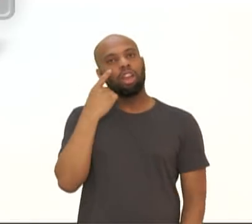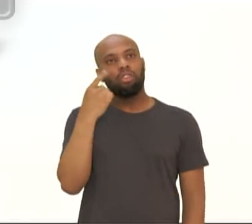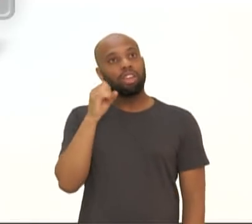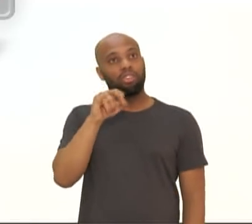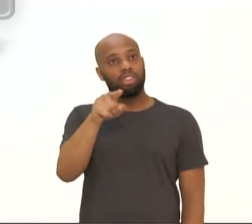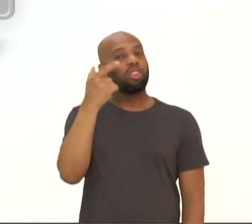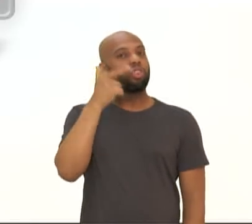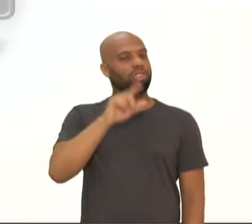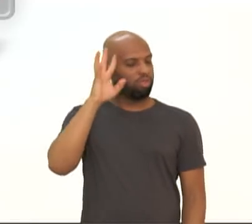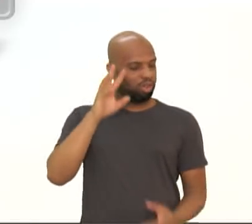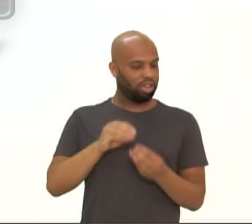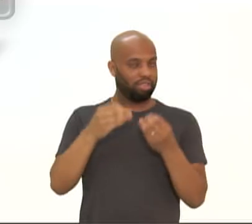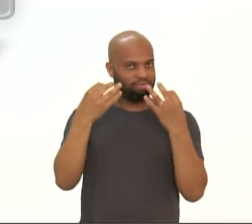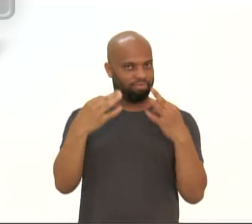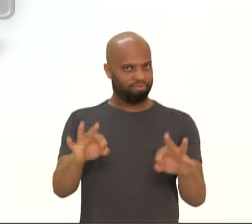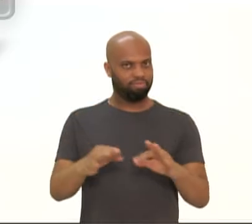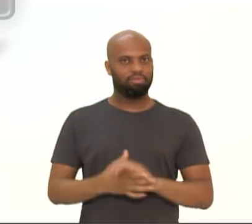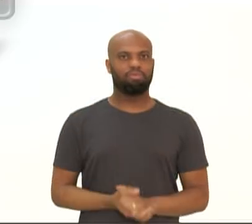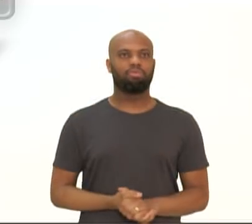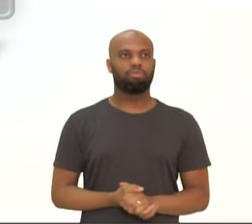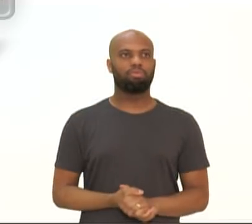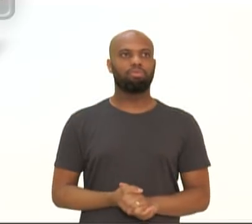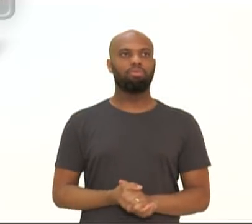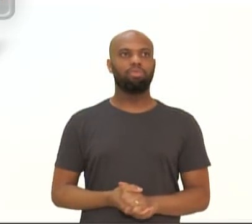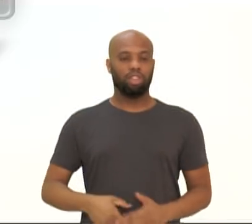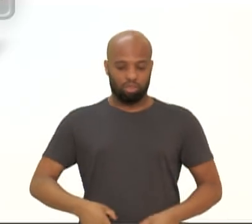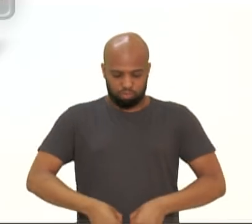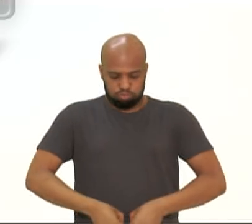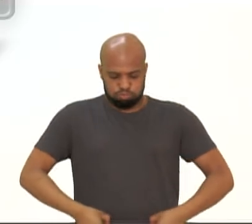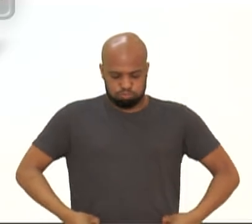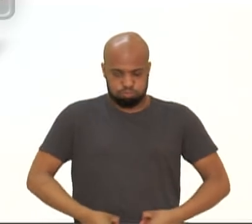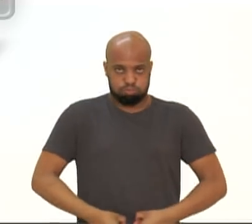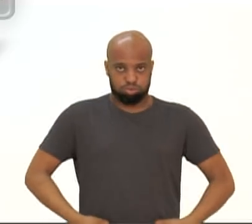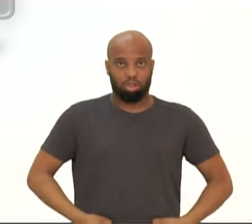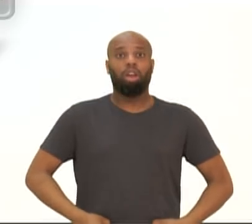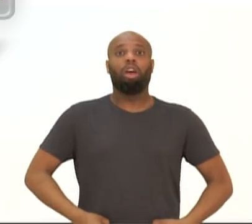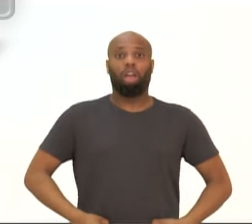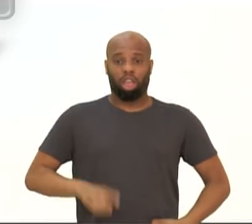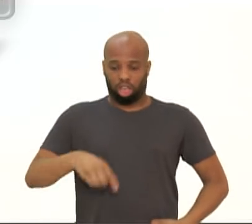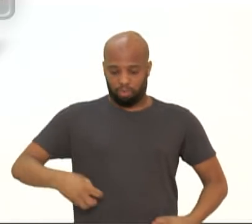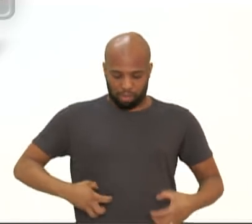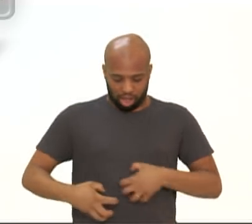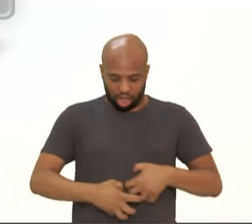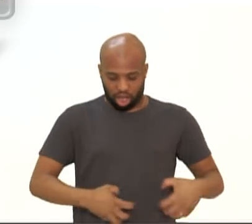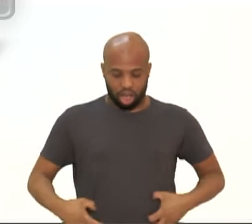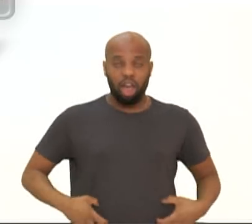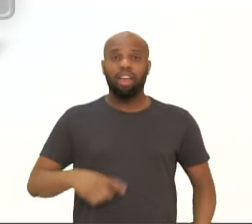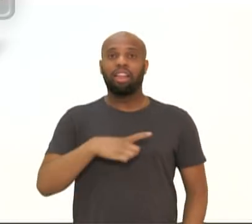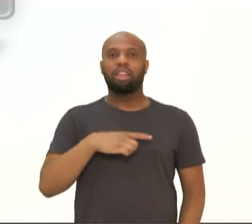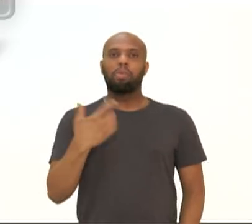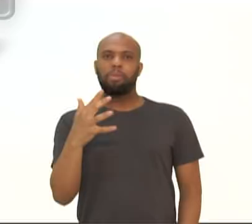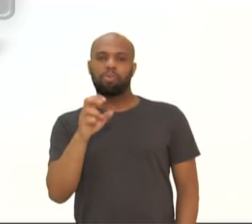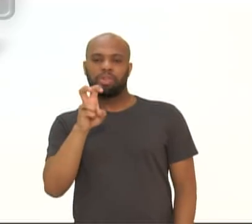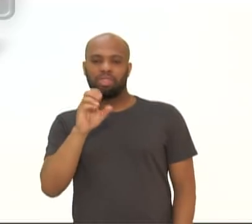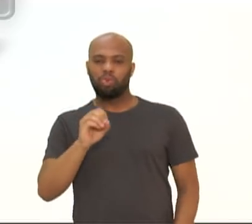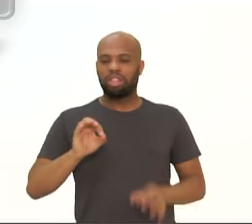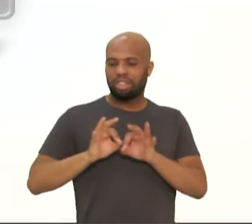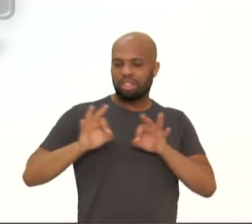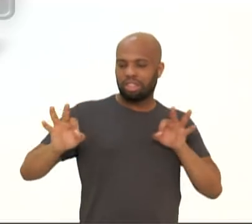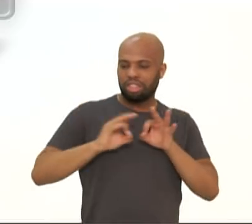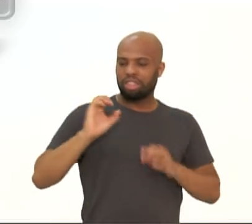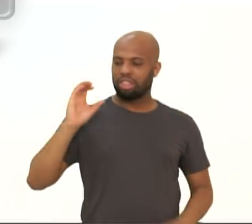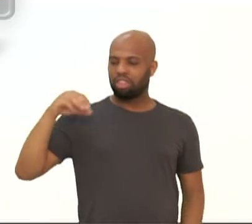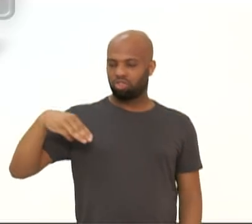se vocês estão entendendo. O intestino grosso é um órgão de aproximadamente 50 centímetros de